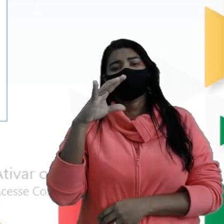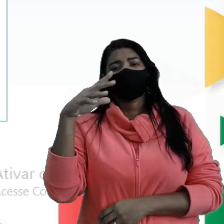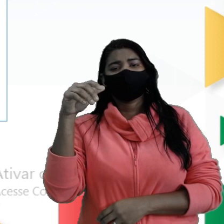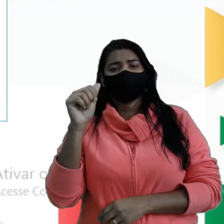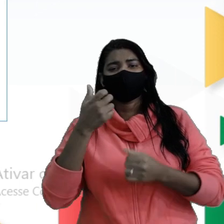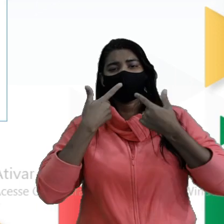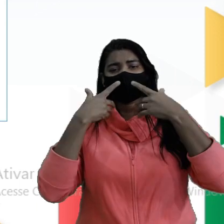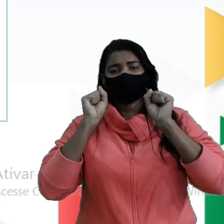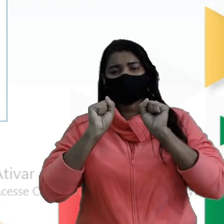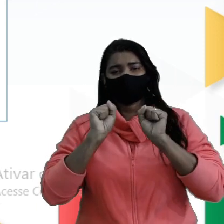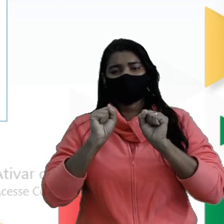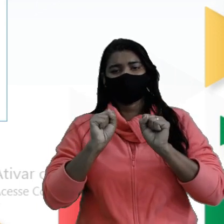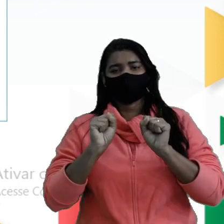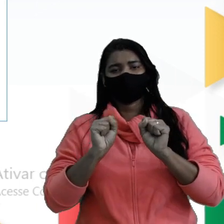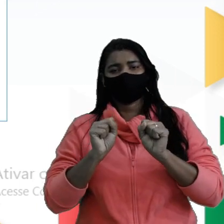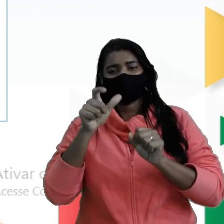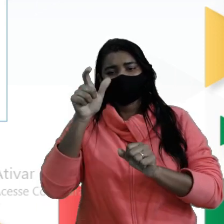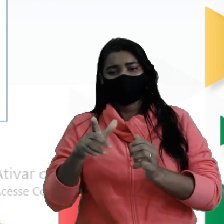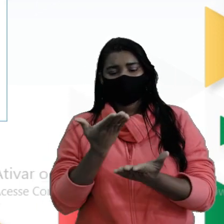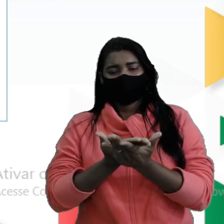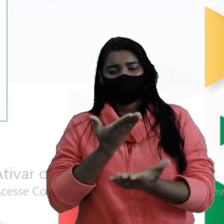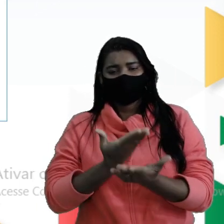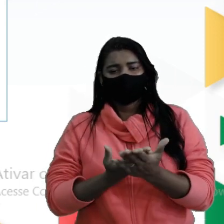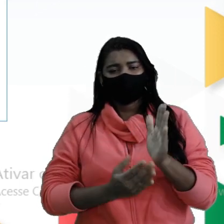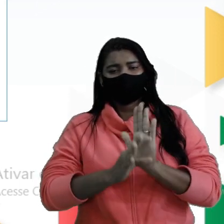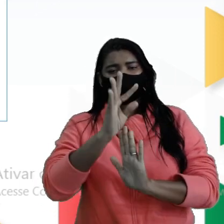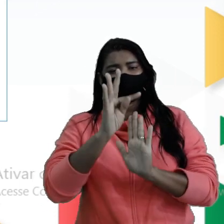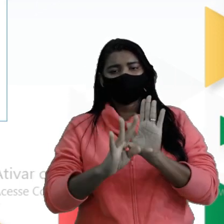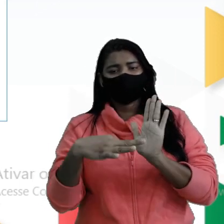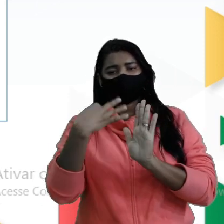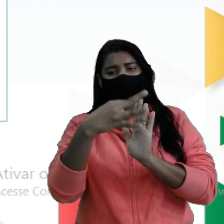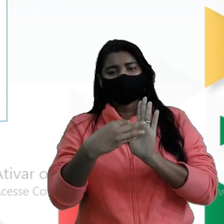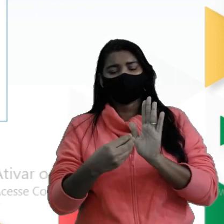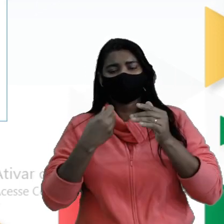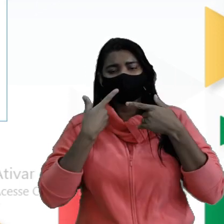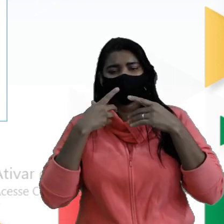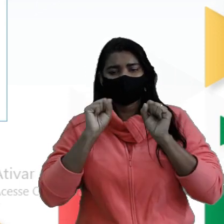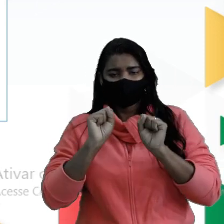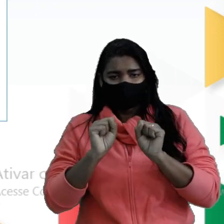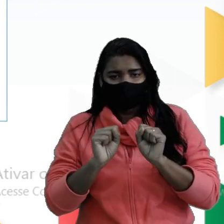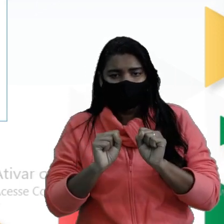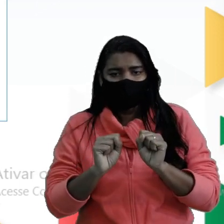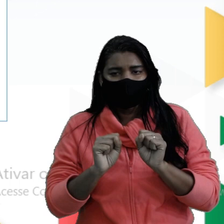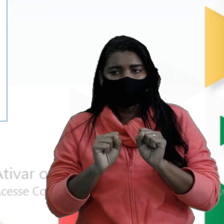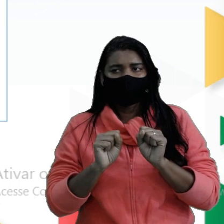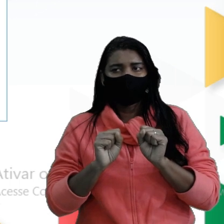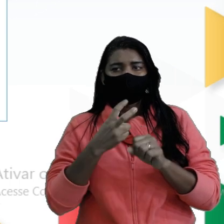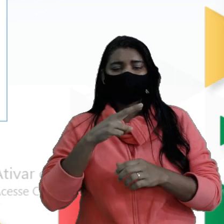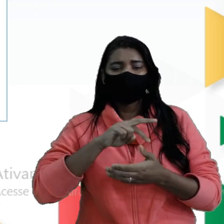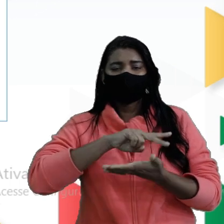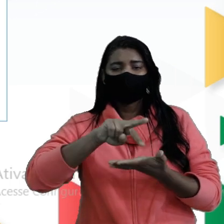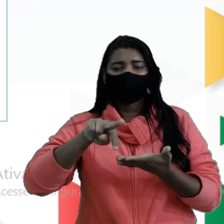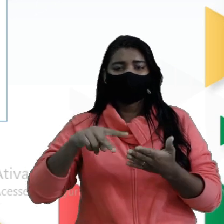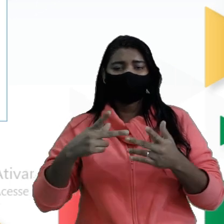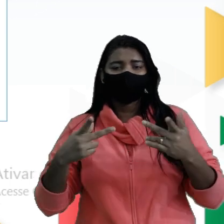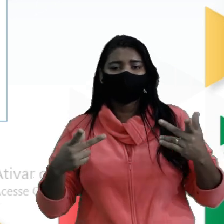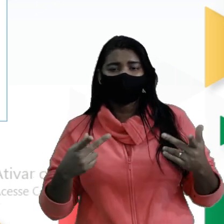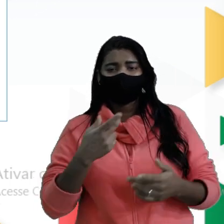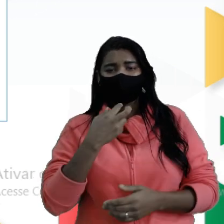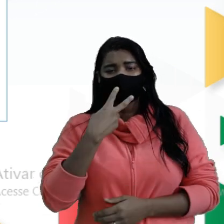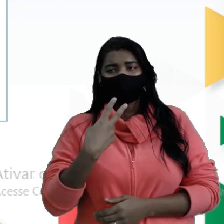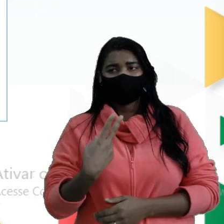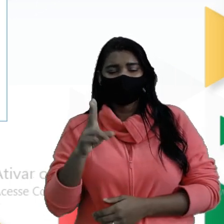da linguística, ou seja, dos estudos que vêm a língua, estudam a língua, que estuda as variações da língua e